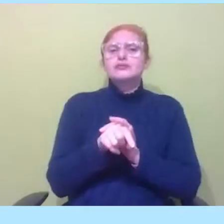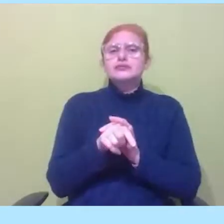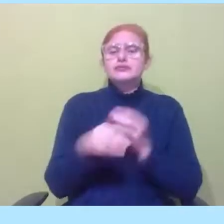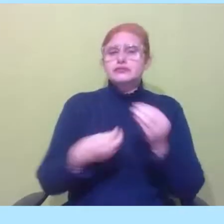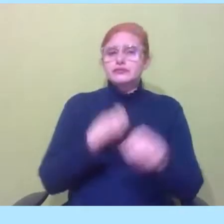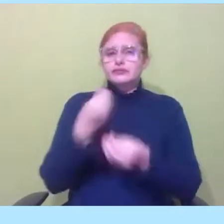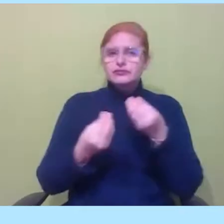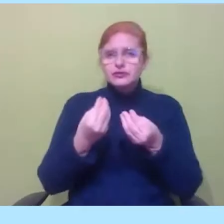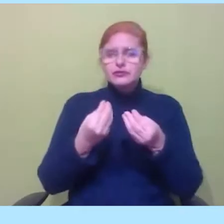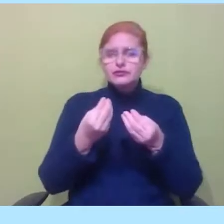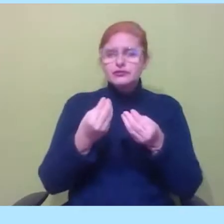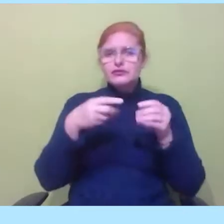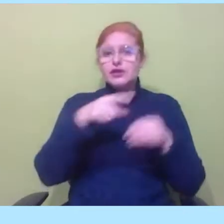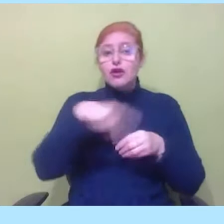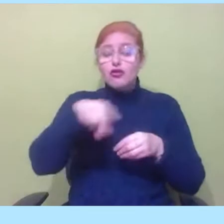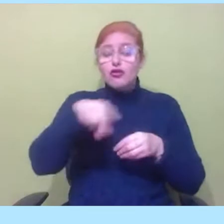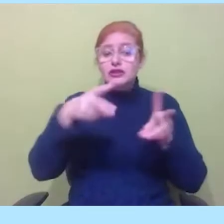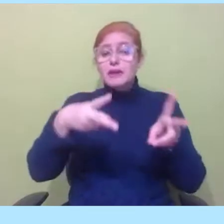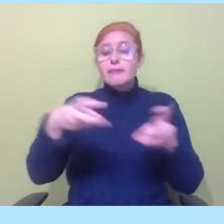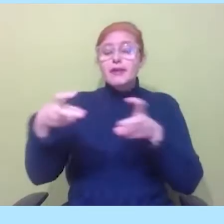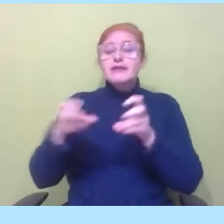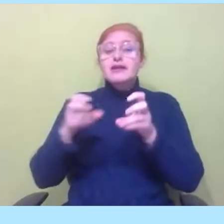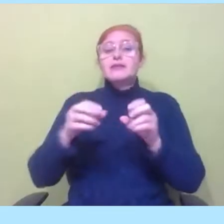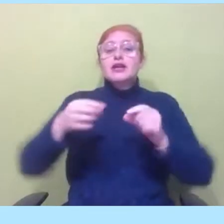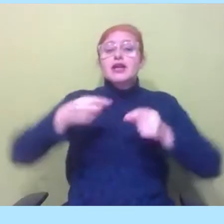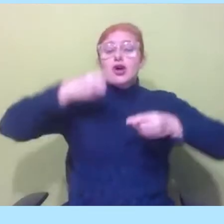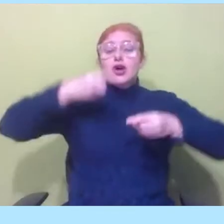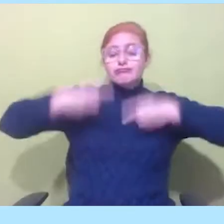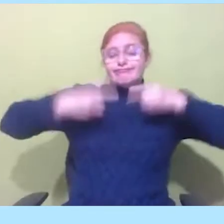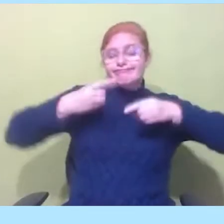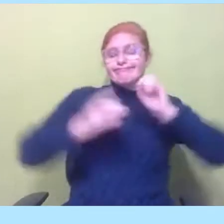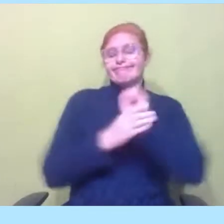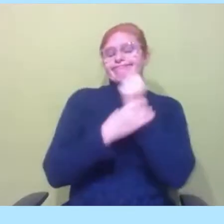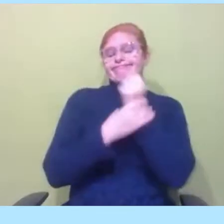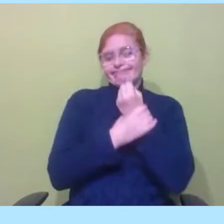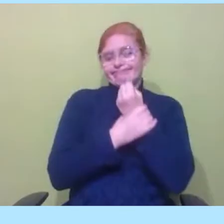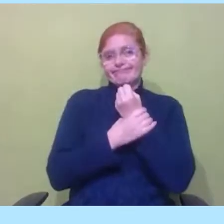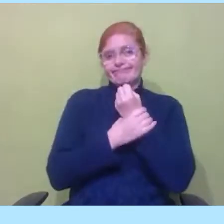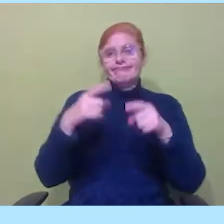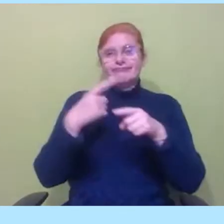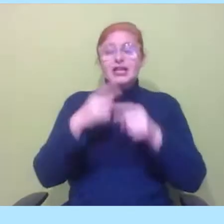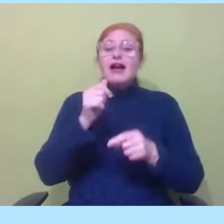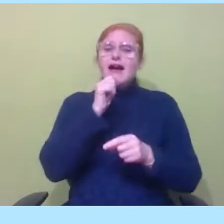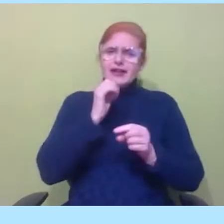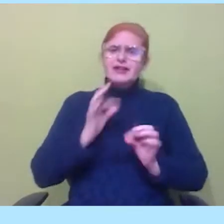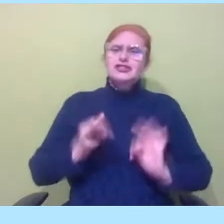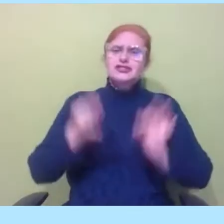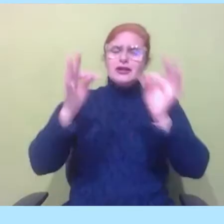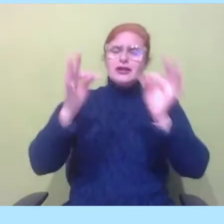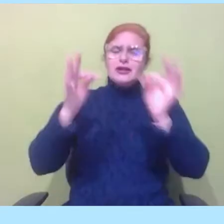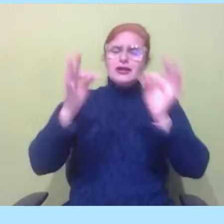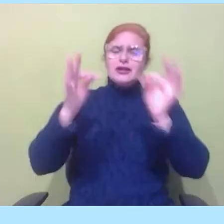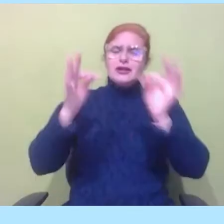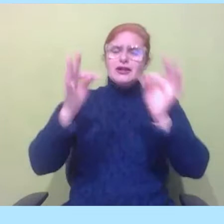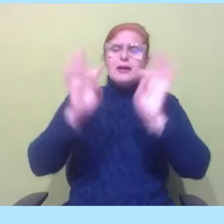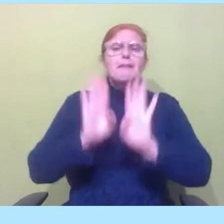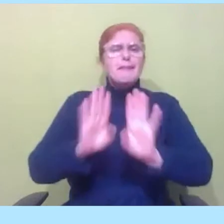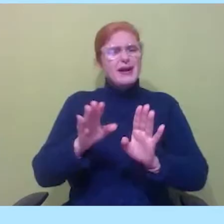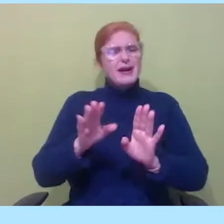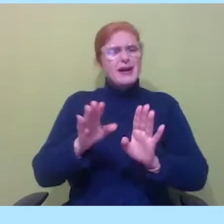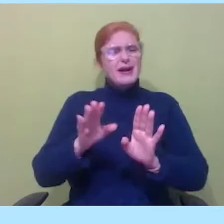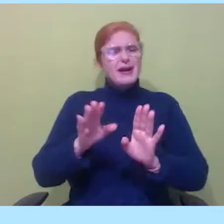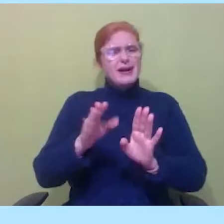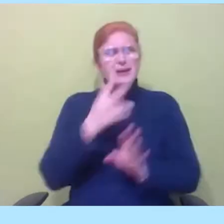segurança? Porque ainda que digital, ele parece distante e ilusório para nós mulheres, porque ele